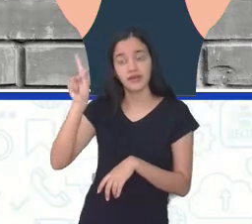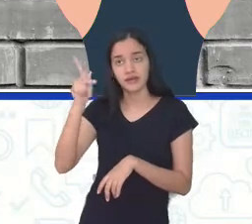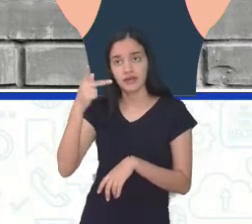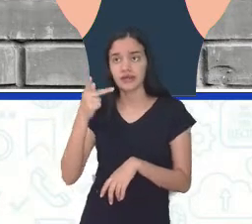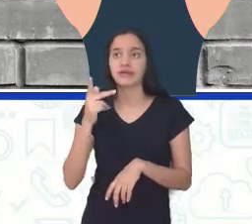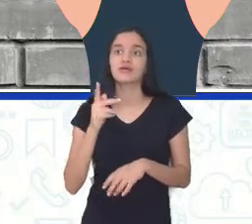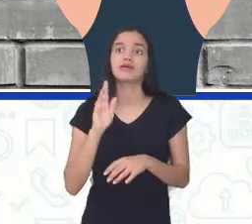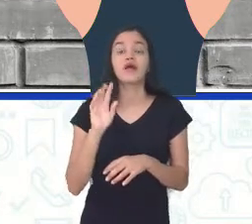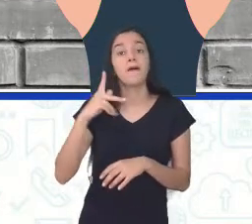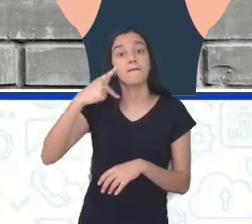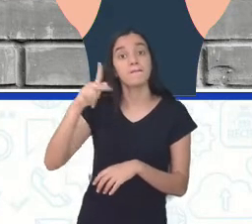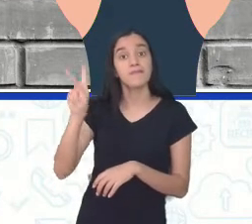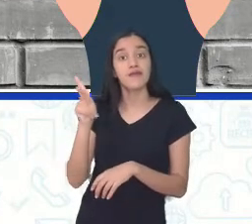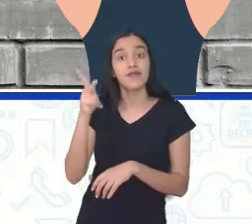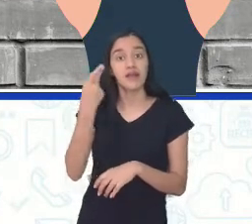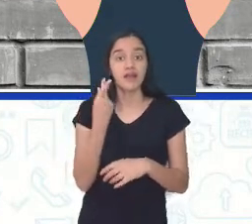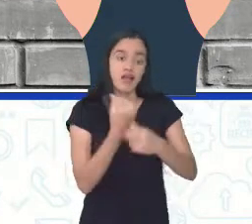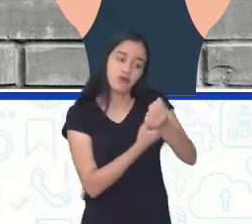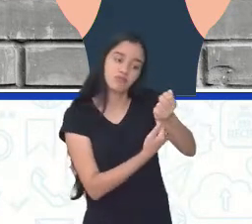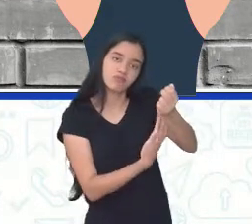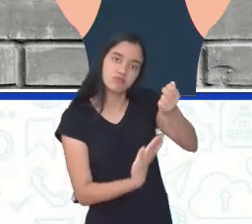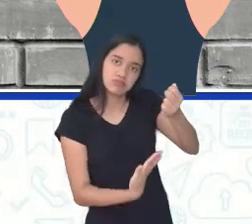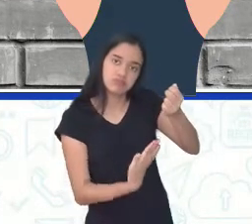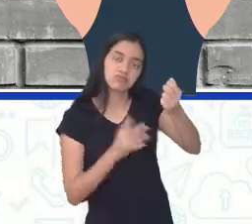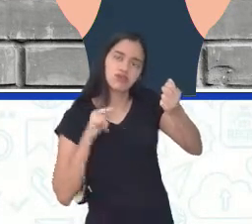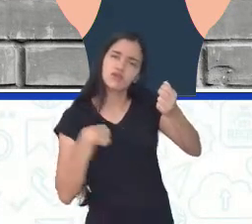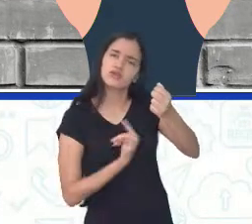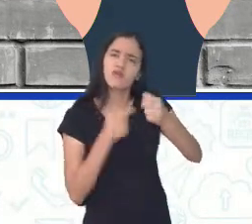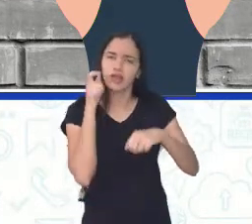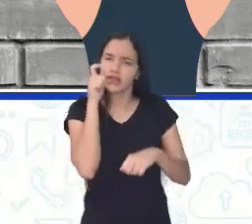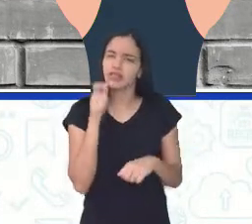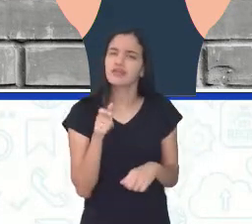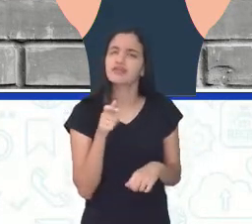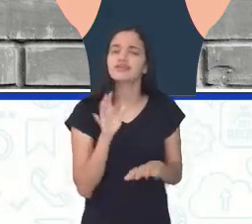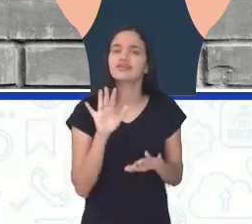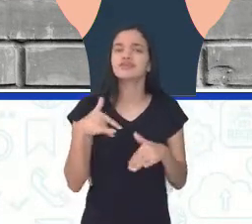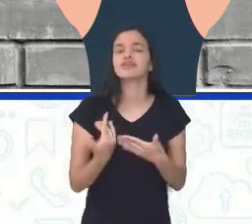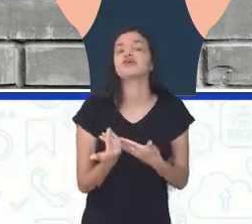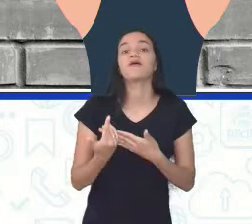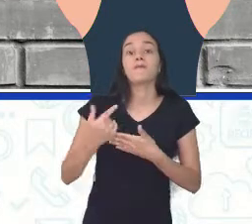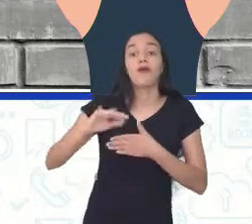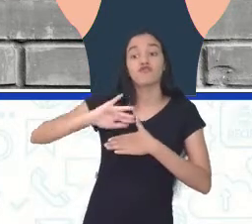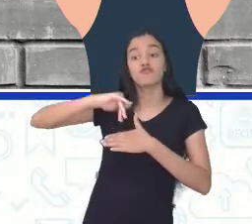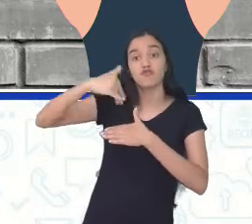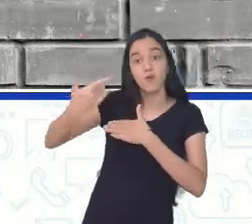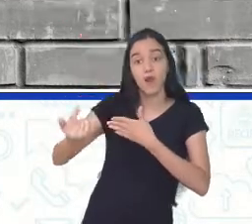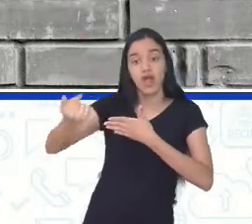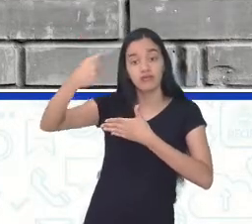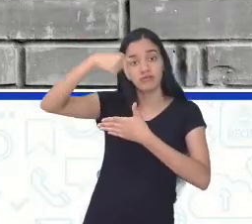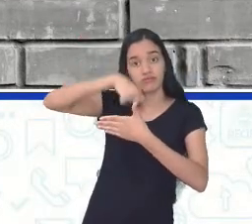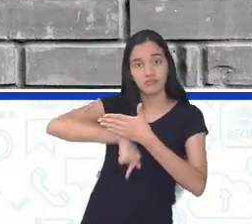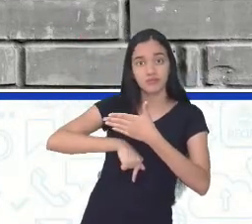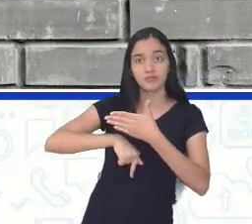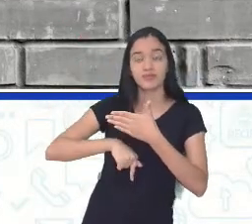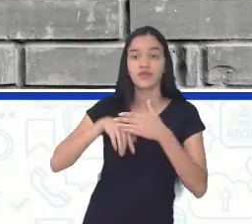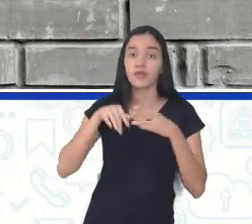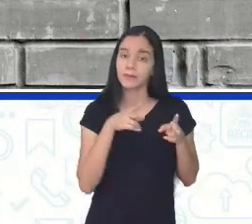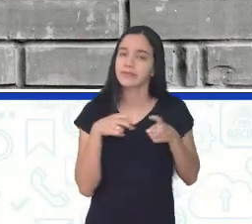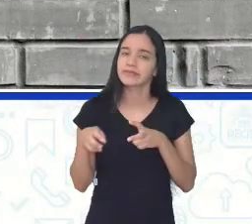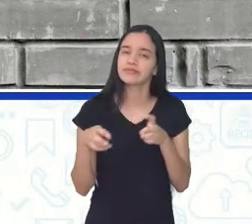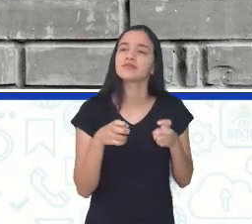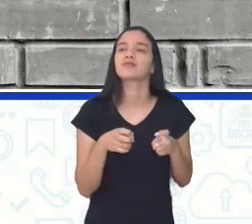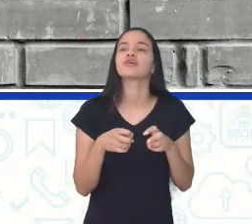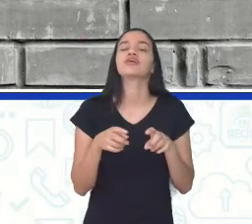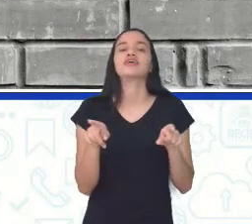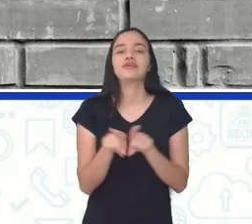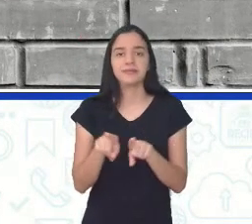sangue. Então, vejam que interessante que nós vimos agora os externoreceptores e os internoreceptores. Agora a gente vai ver que,